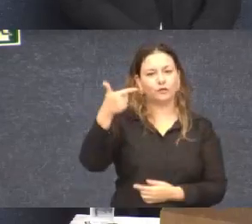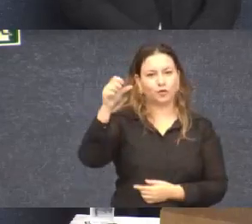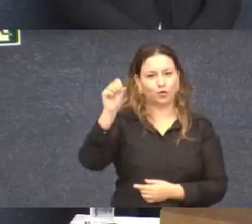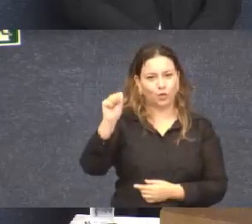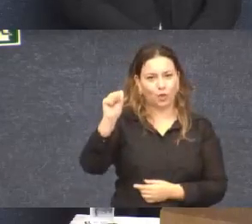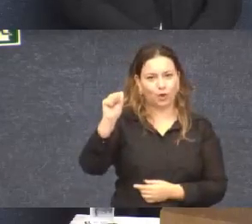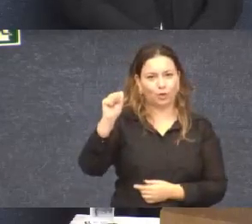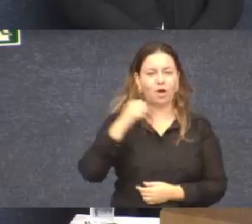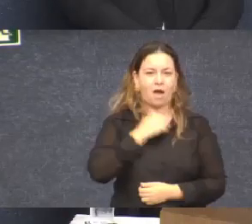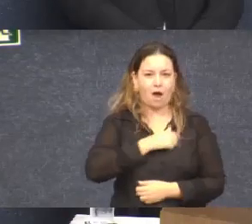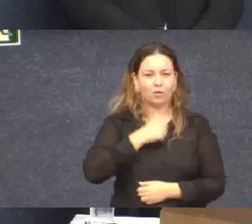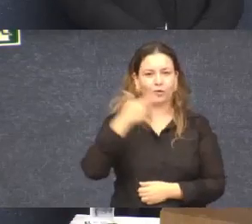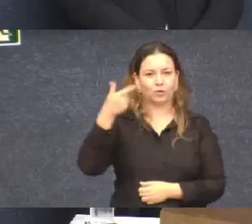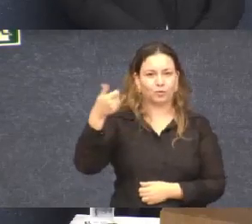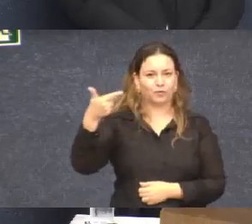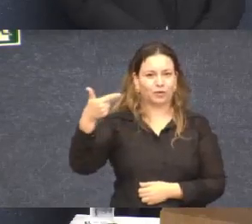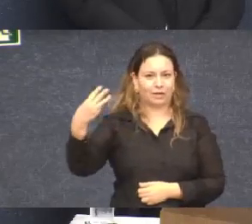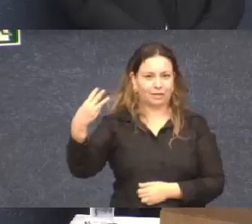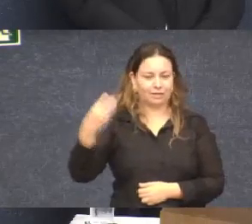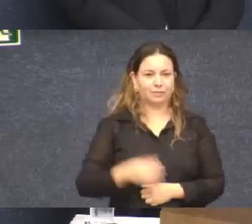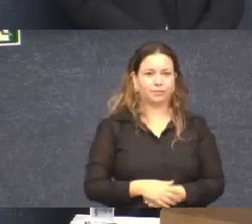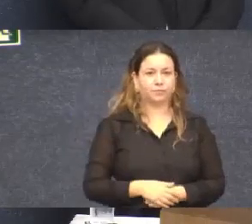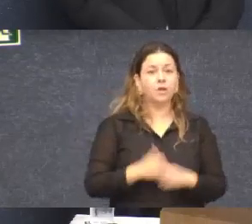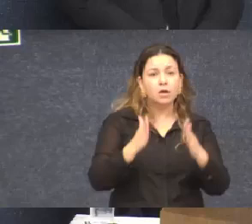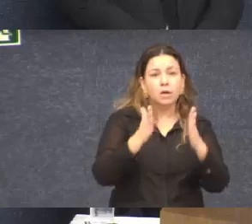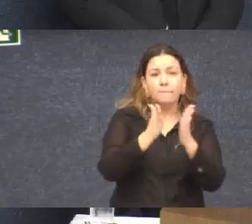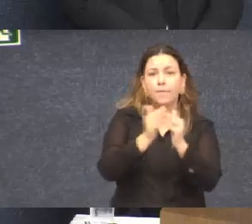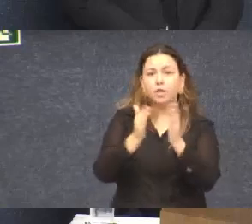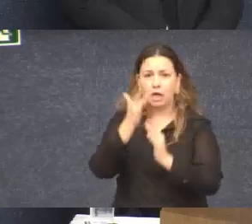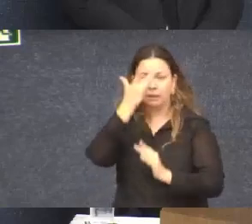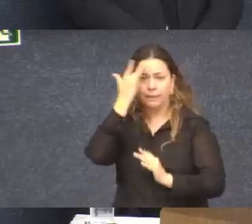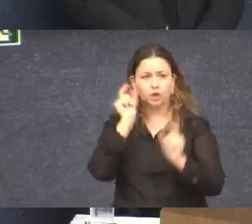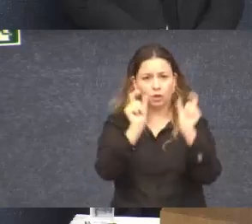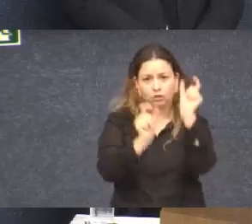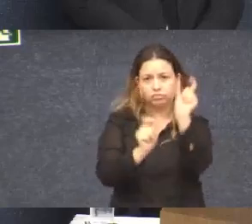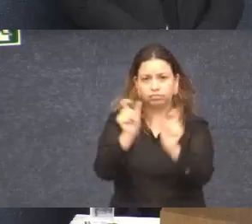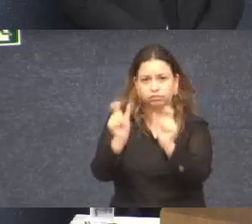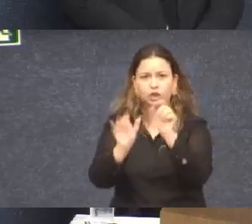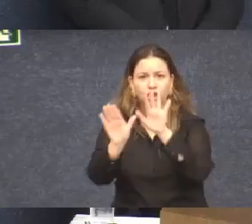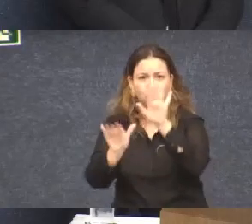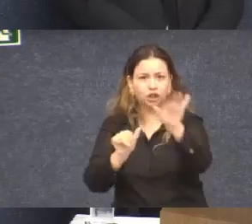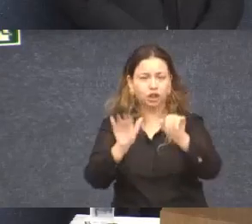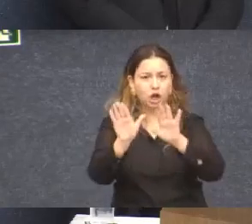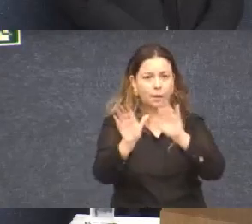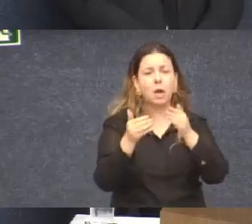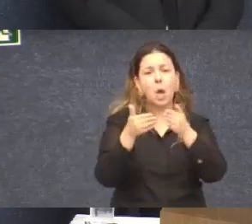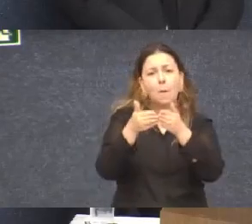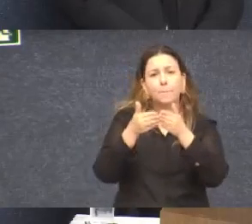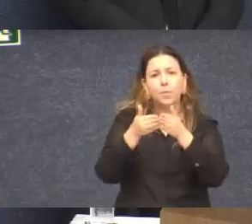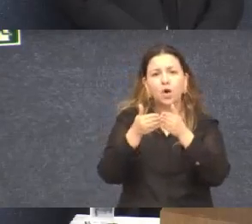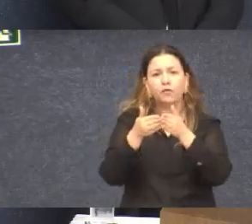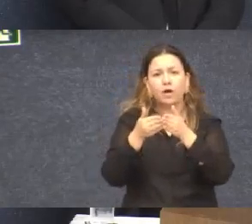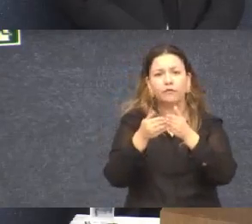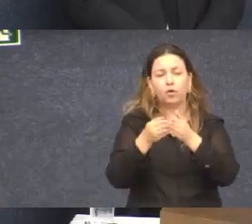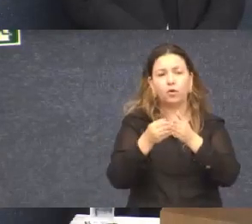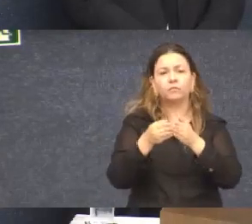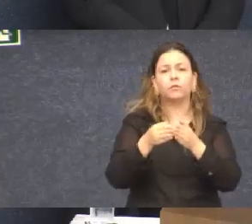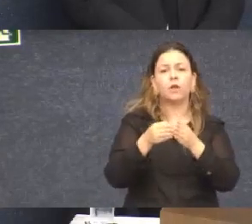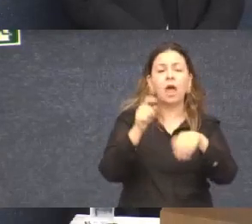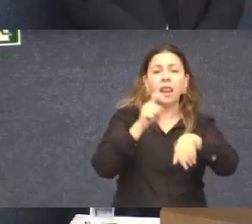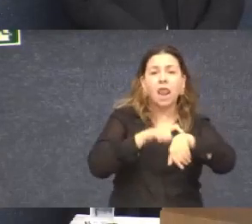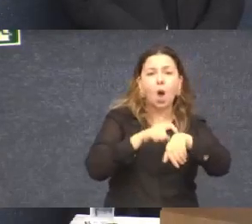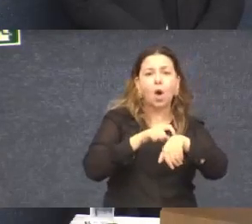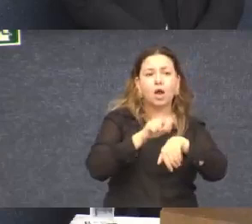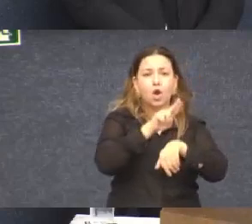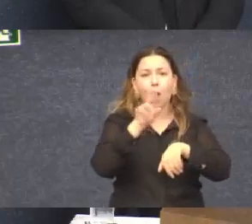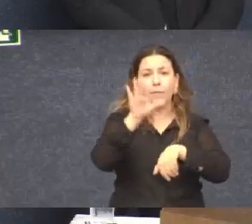de agosto de 2023. Pedimos aos agraciados que se dirijam ao centro do plenário à medida em que